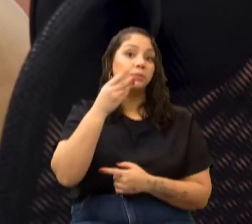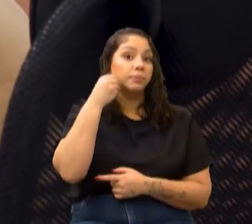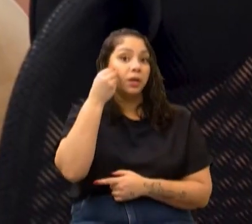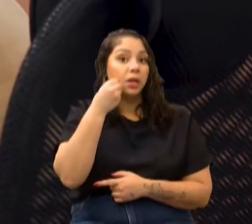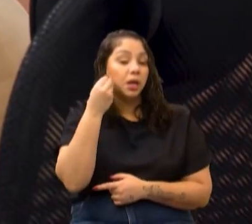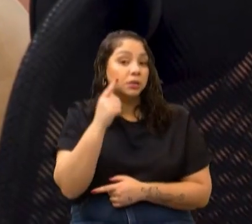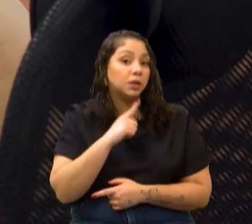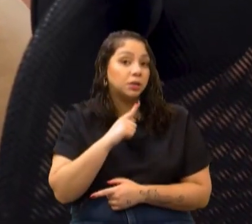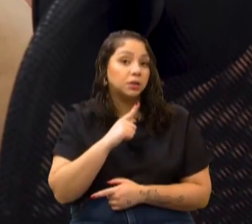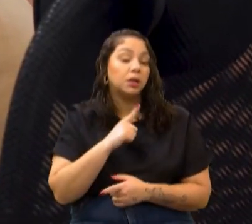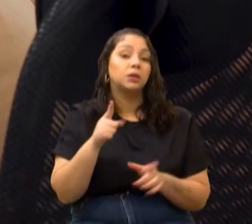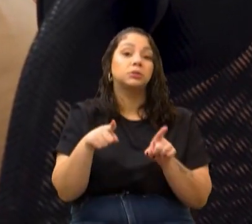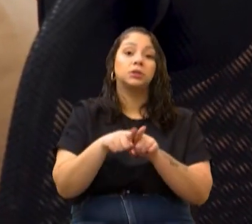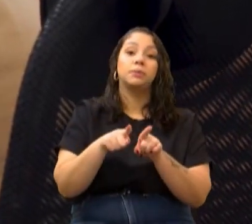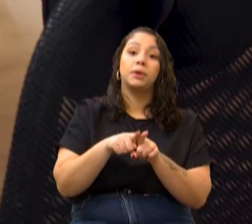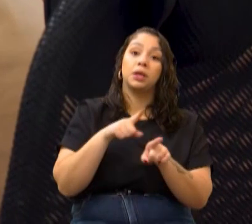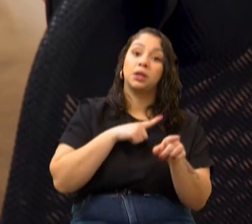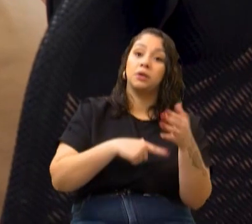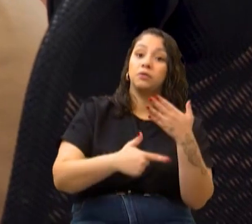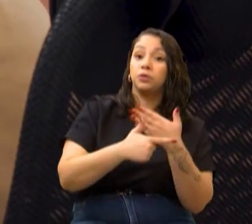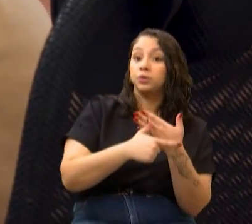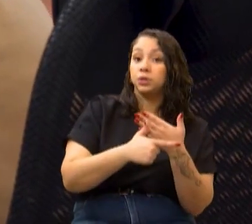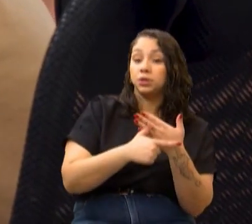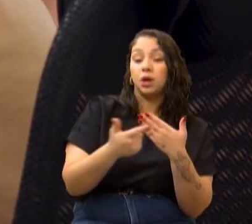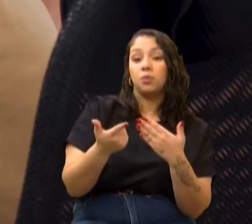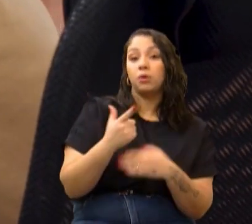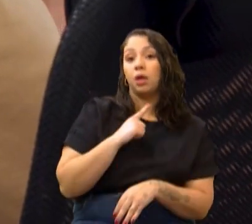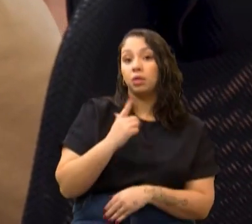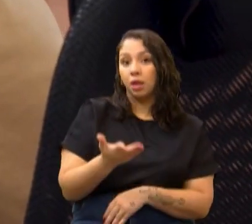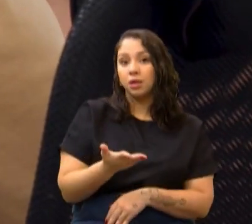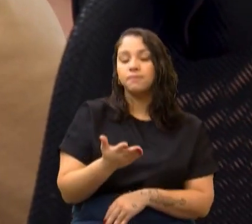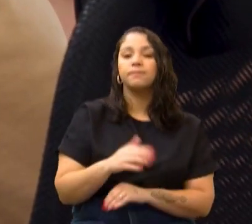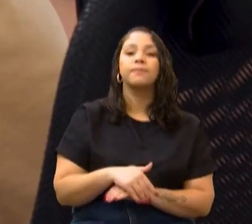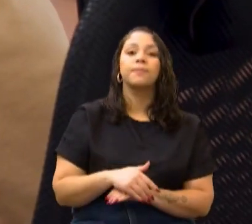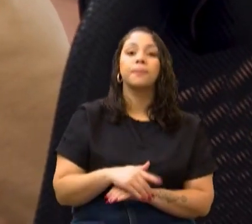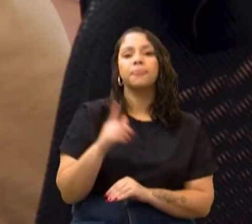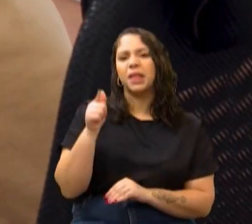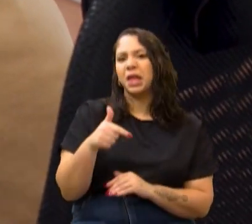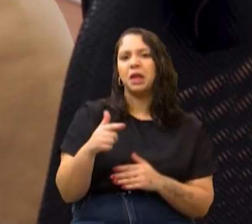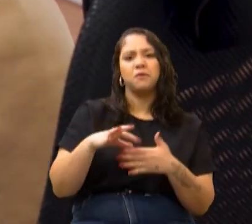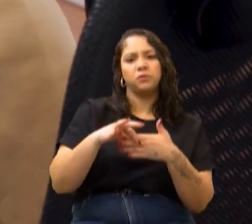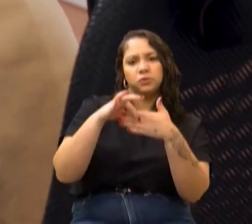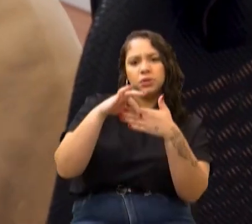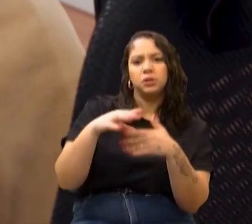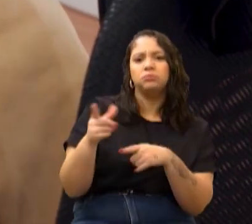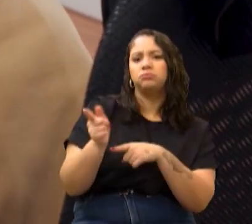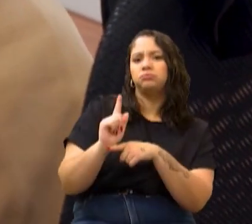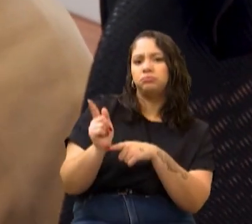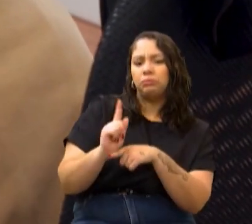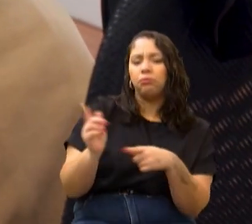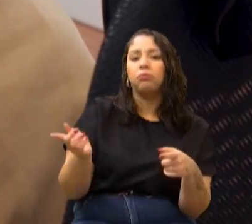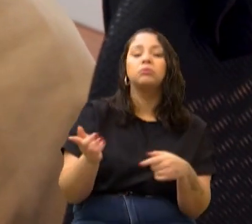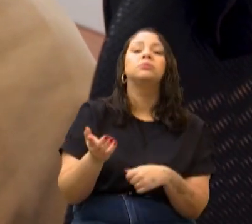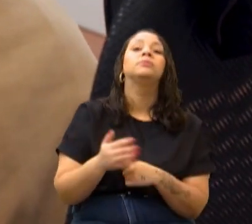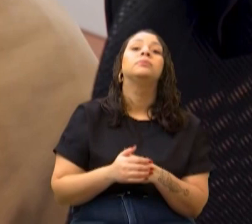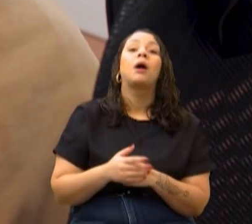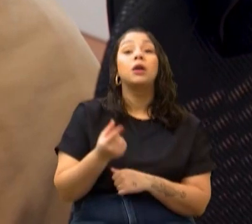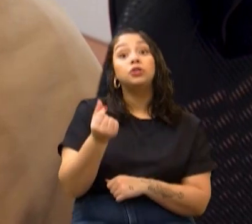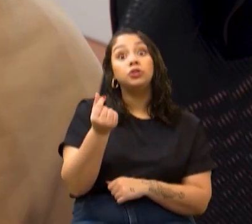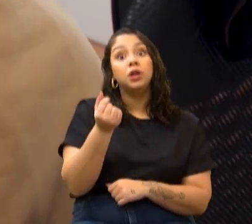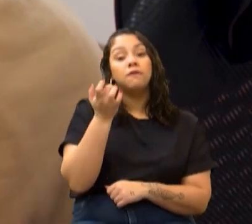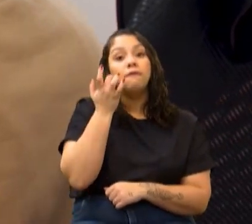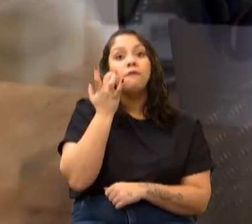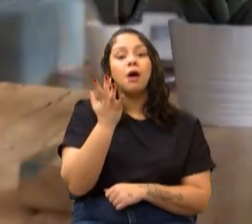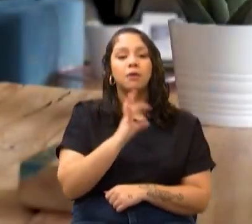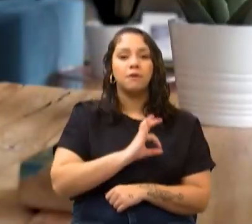razão bastante simples, é a experiência que você tem, são cargos que você vai ocupando, normalmente cargos de liderança, de gestão, e aí o